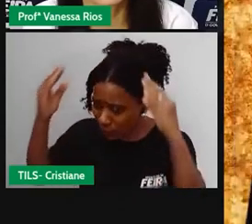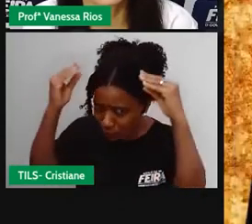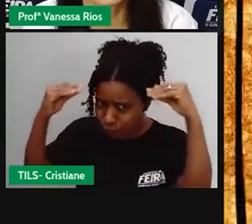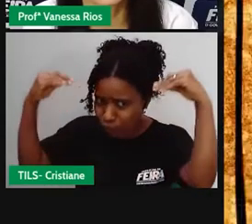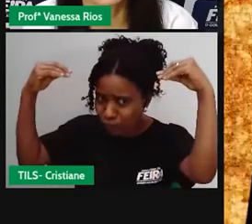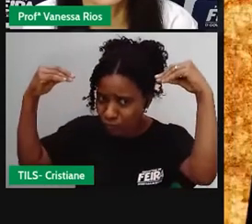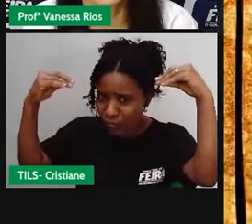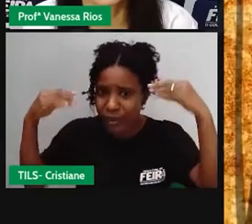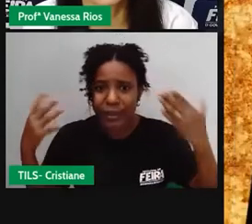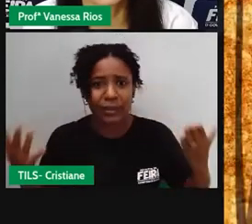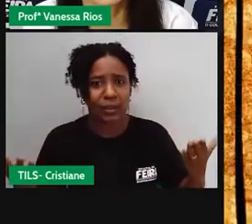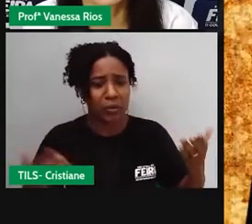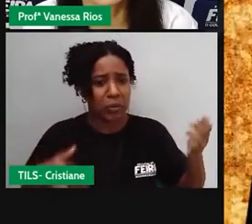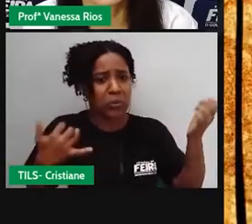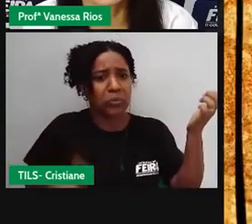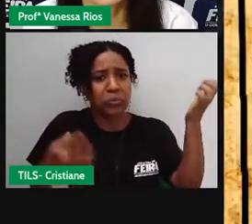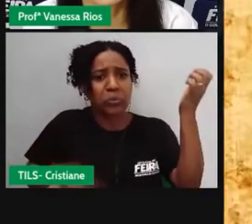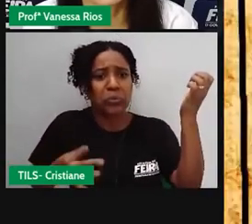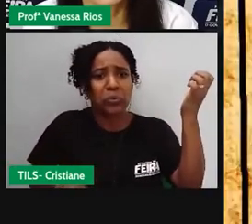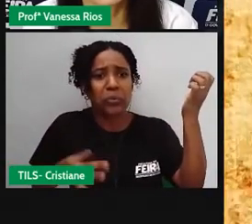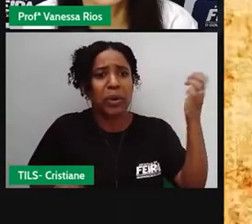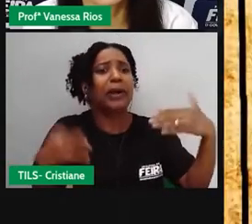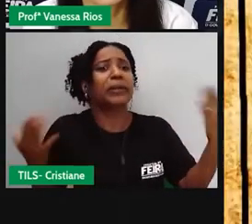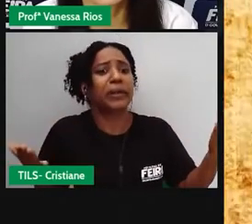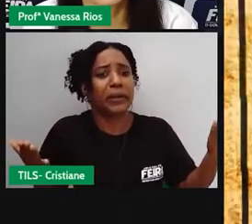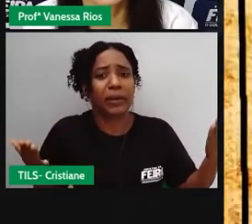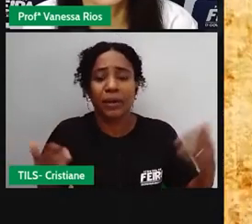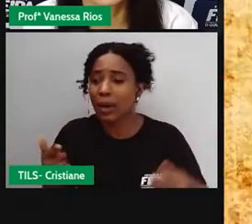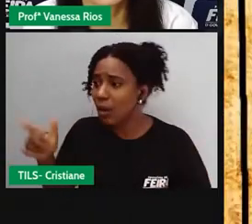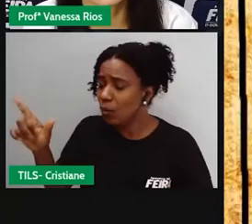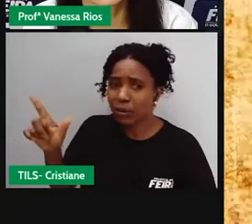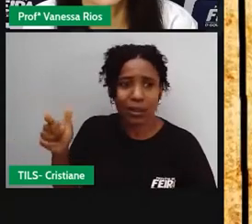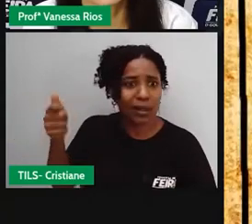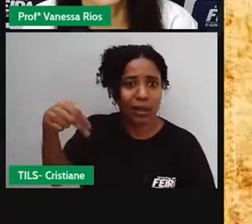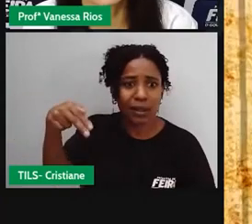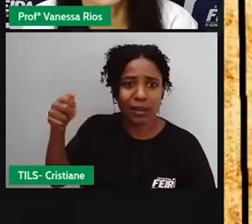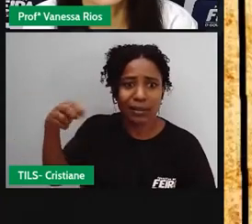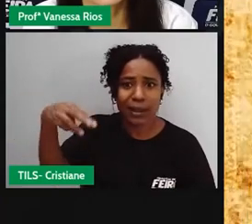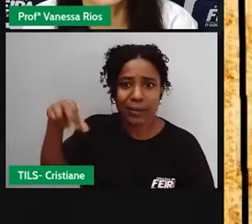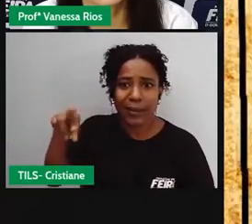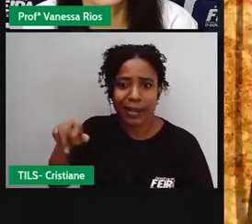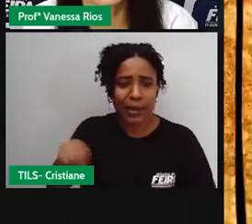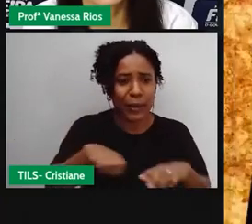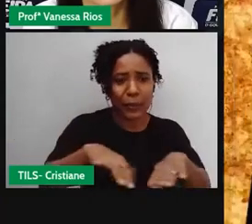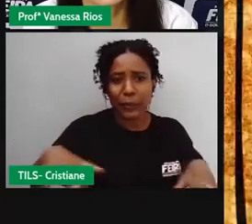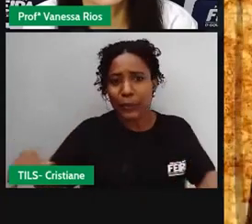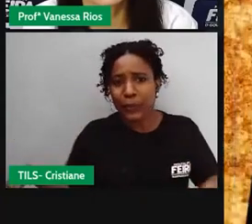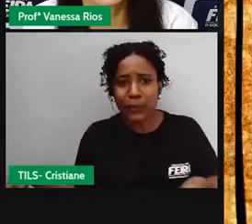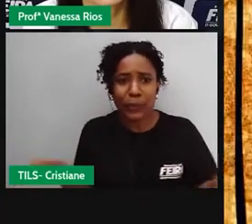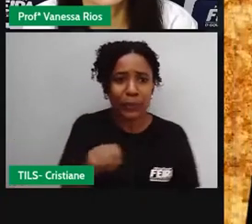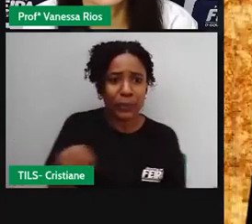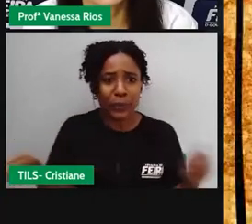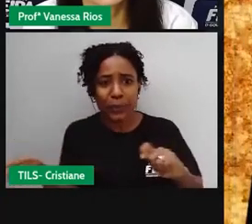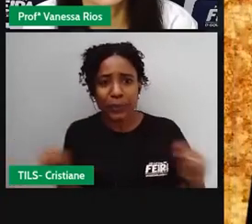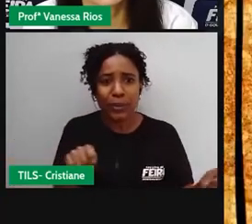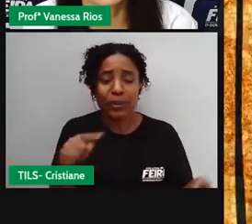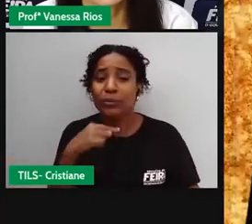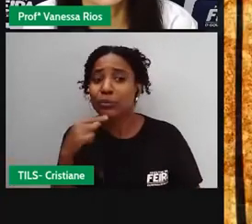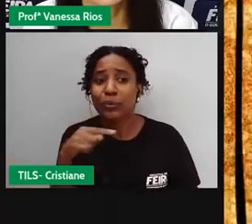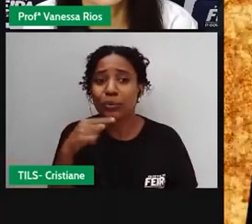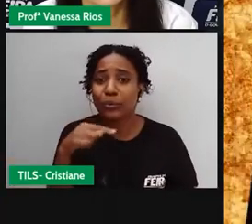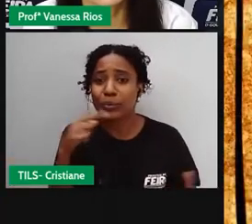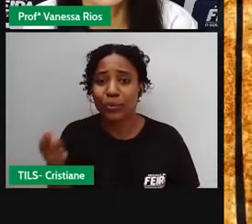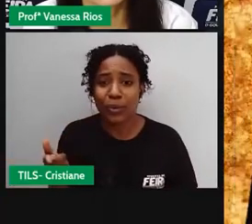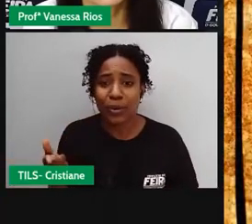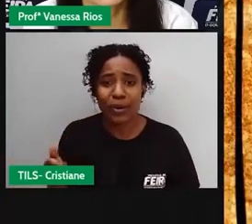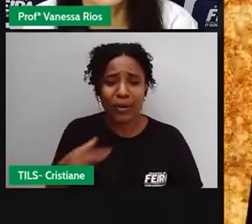procurou sua viola e nada. Ana Maria não achou sua saia rodada. E Joãozinho não viu seu folheto